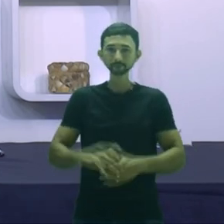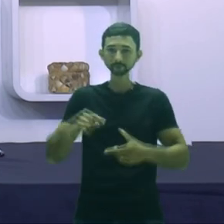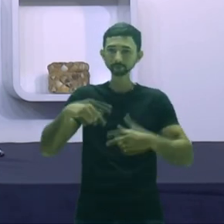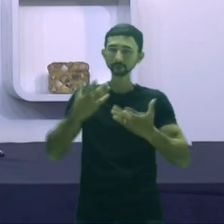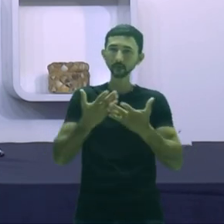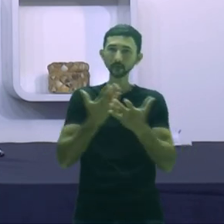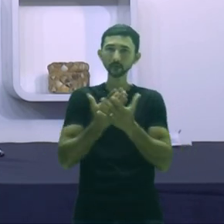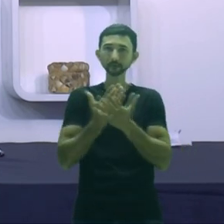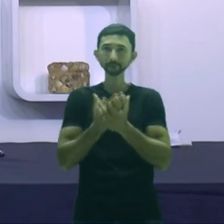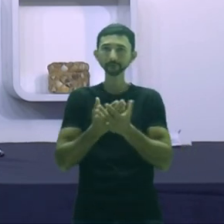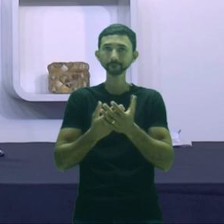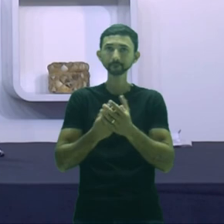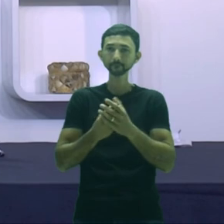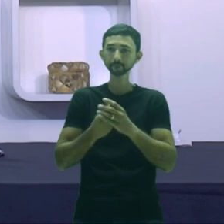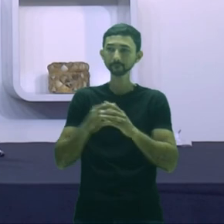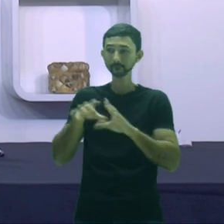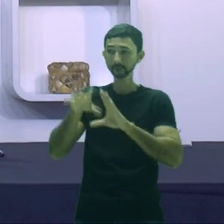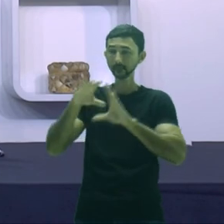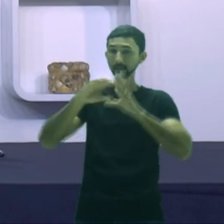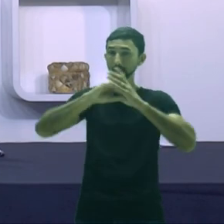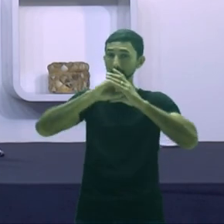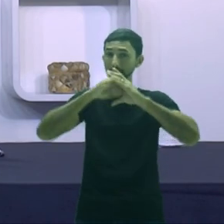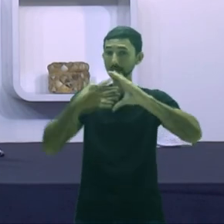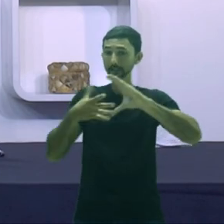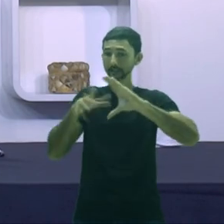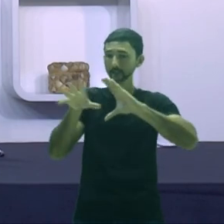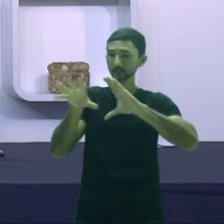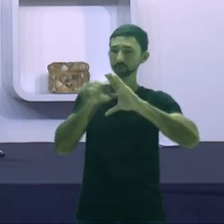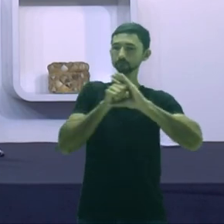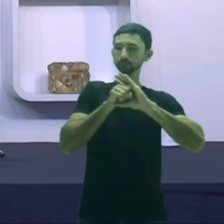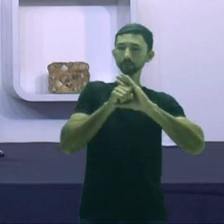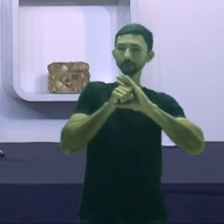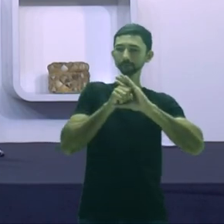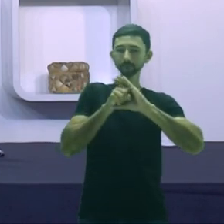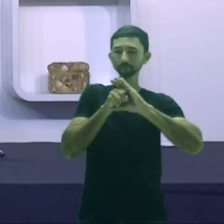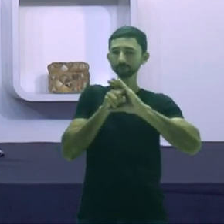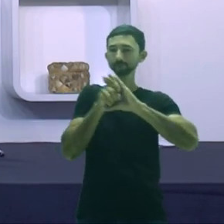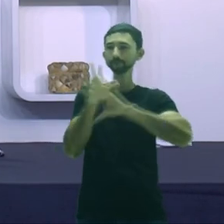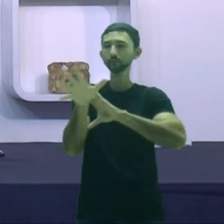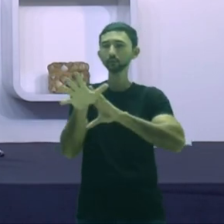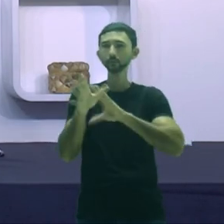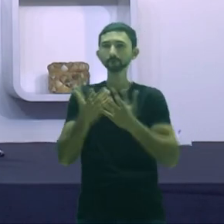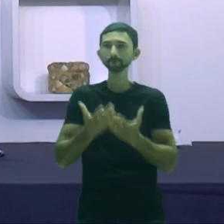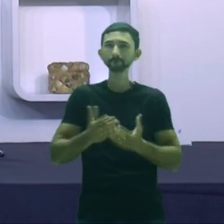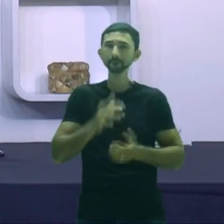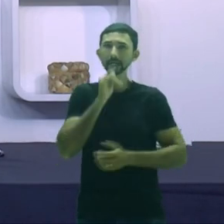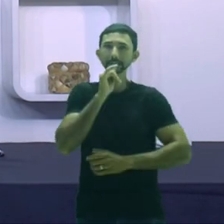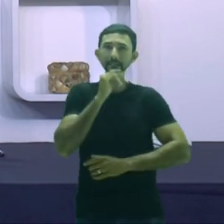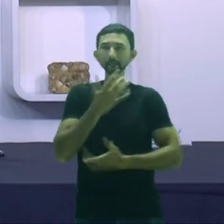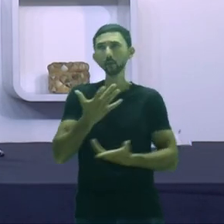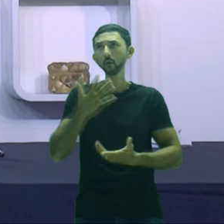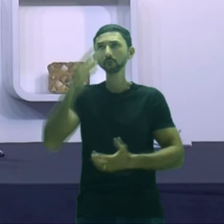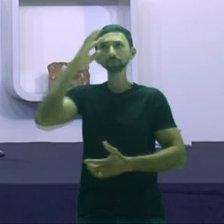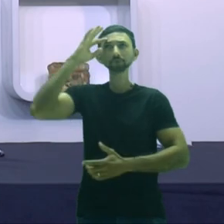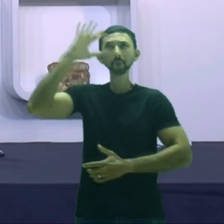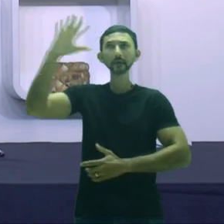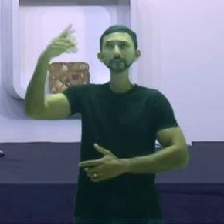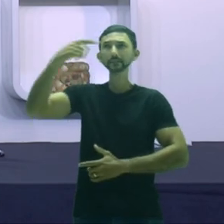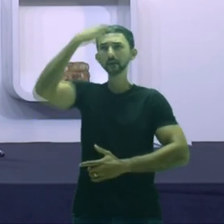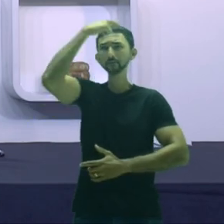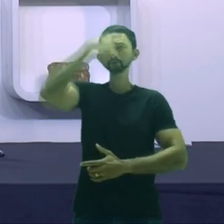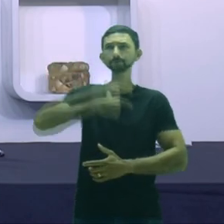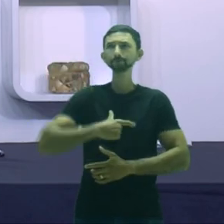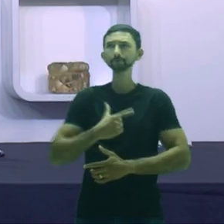não. Caráter adquirido não é o quê? Transmitido. Então, imagina um cara que